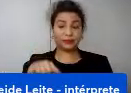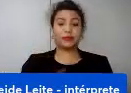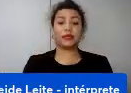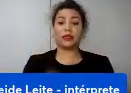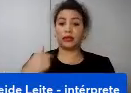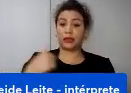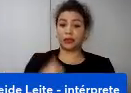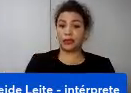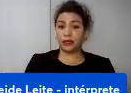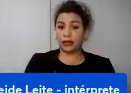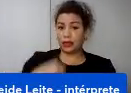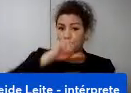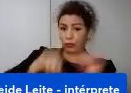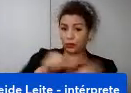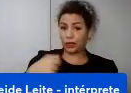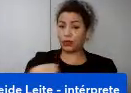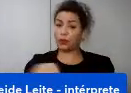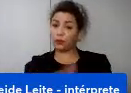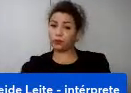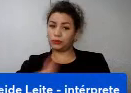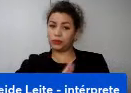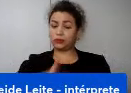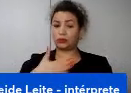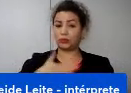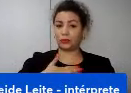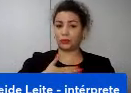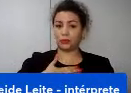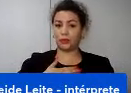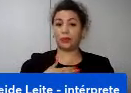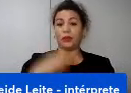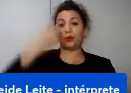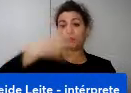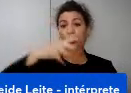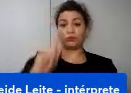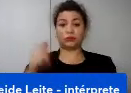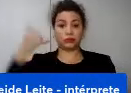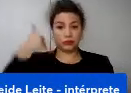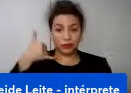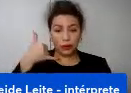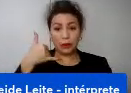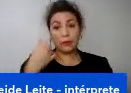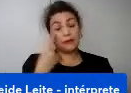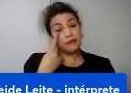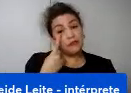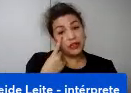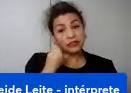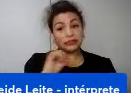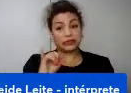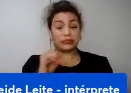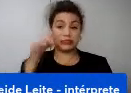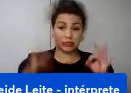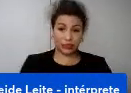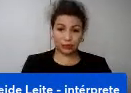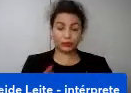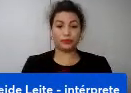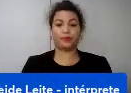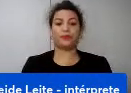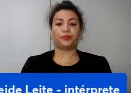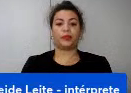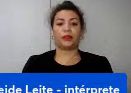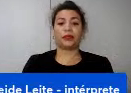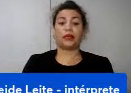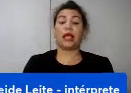aqui, eu estou usando o meu 4G aqui para ver se funciona. É,